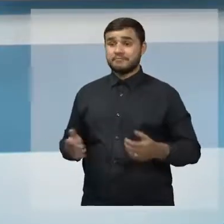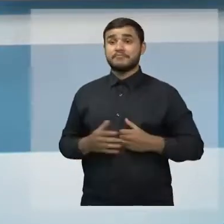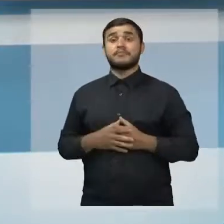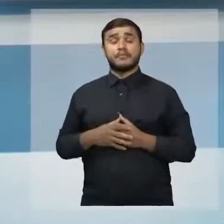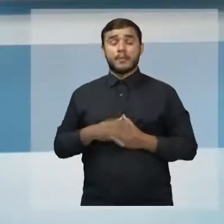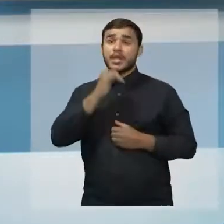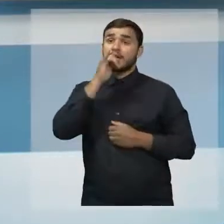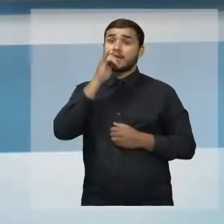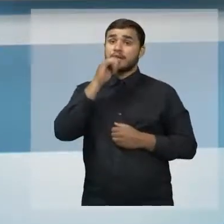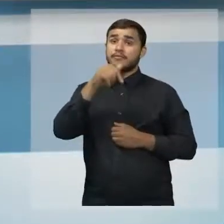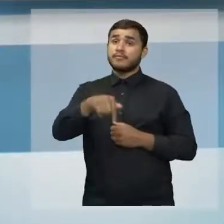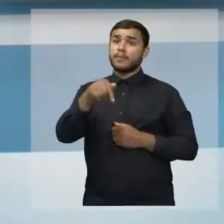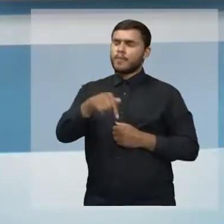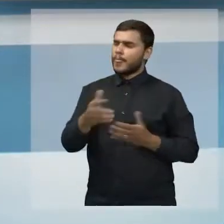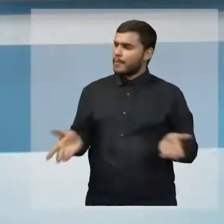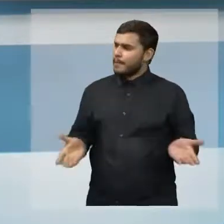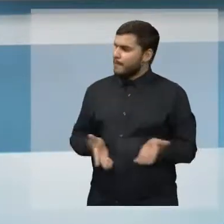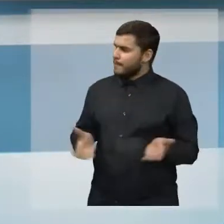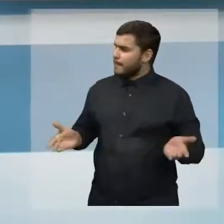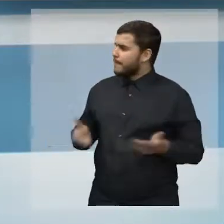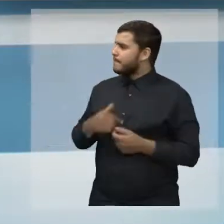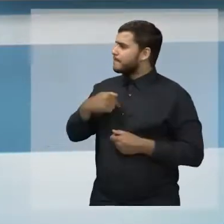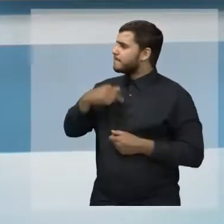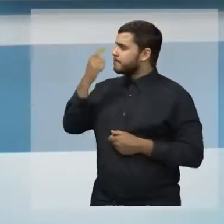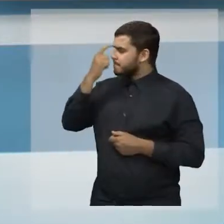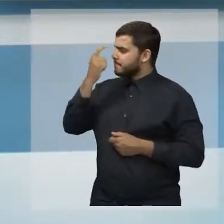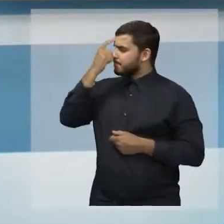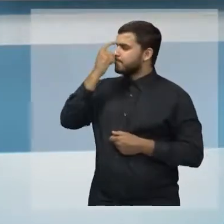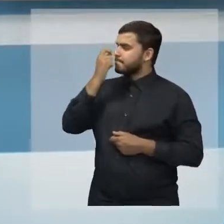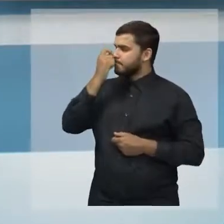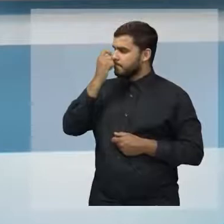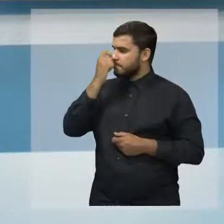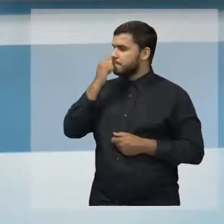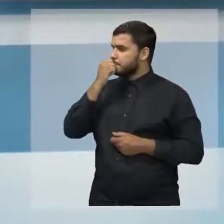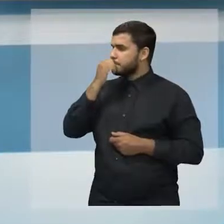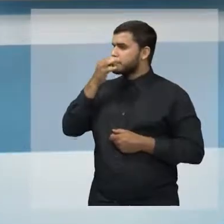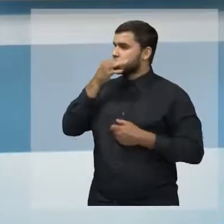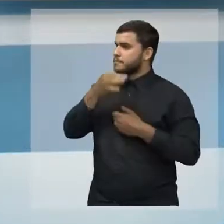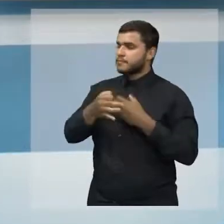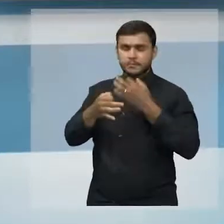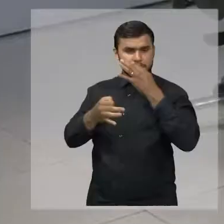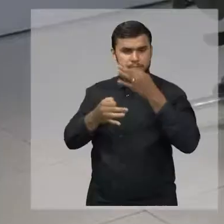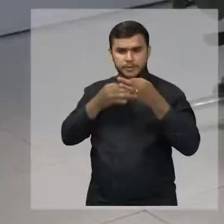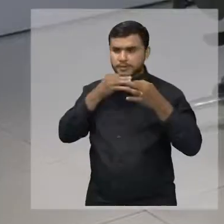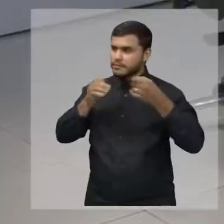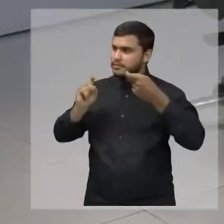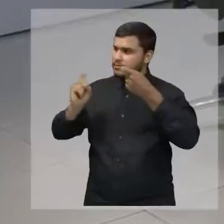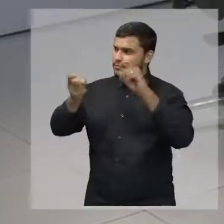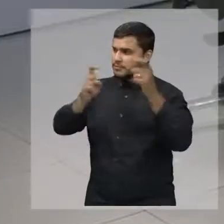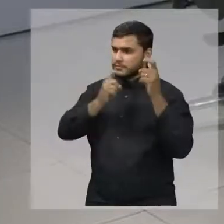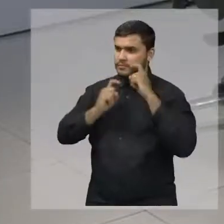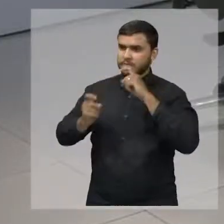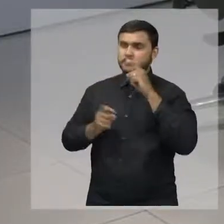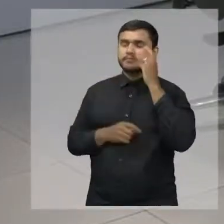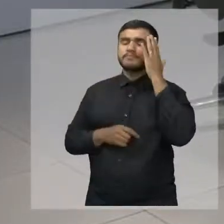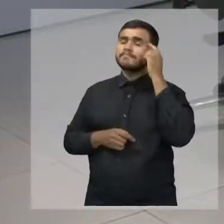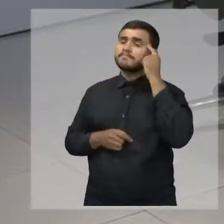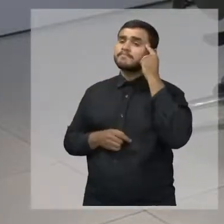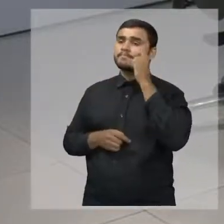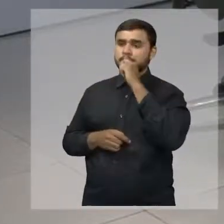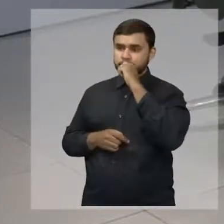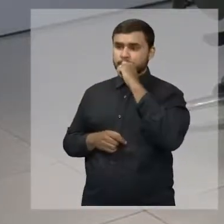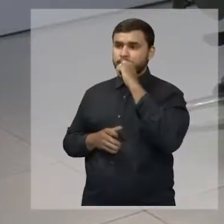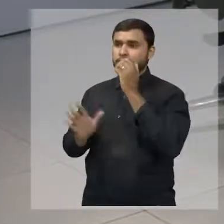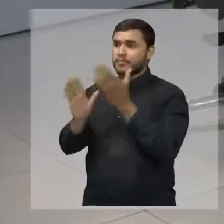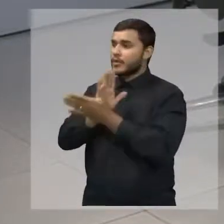espaço, modestamente, uma tradição de pensarmos um pouco fora da caixa. Nós fazemos aqui uma discussão, pelo menos é assim que as pessoas nos